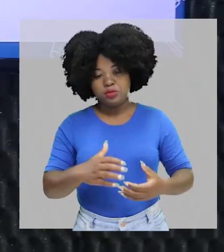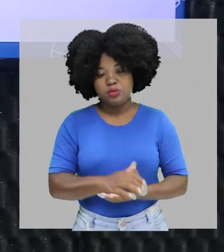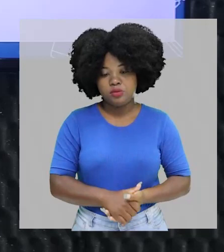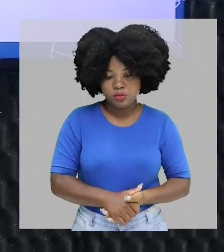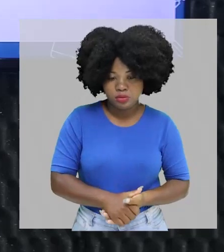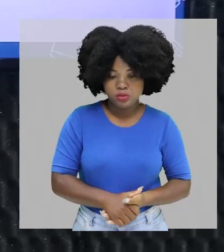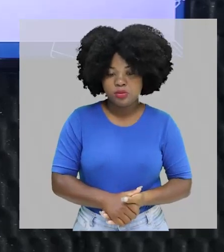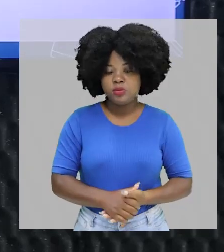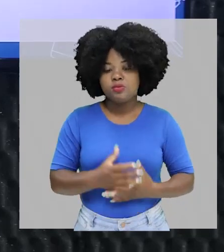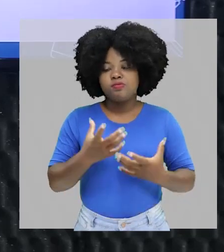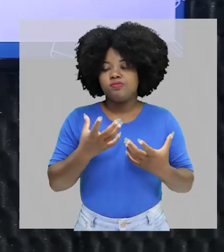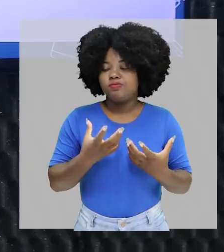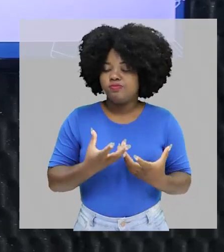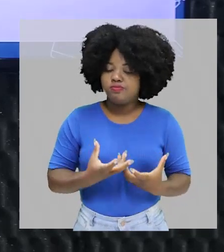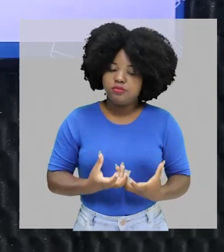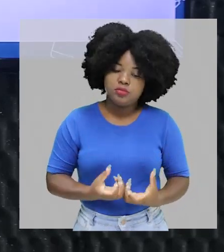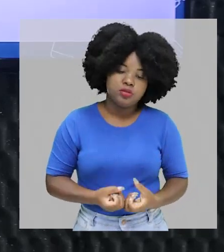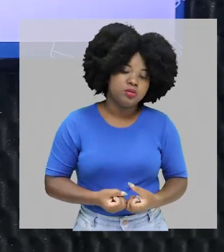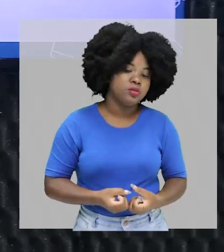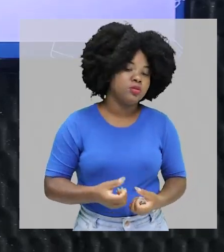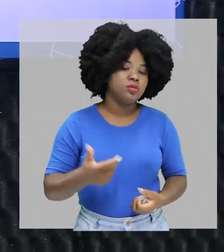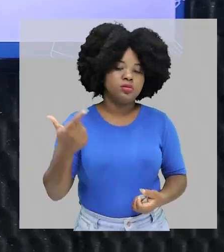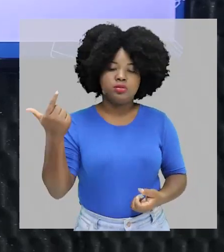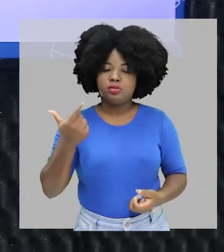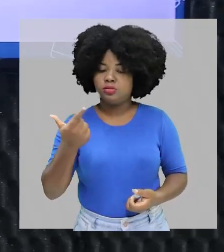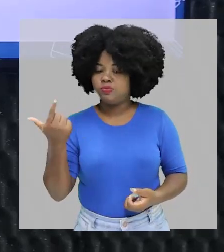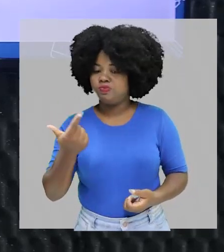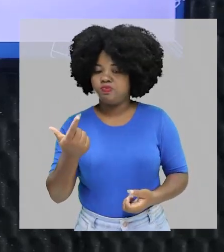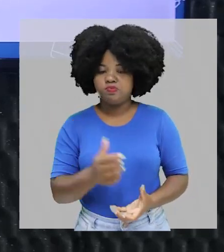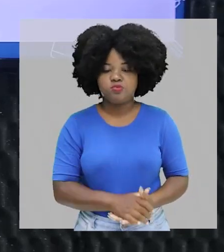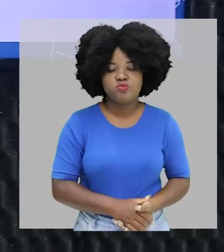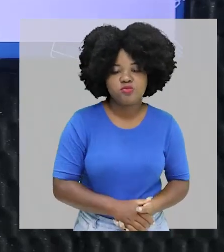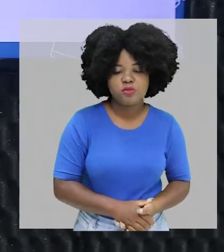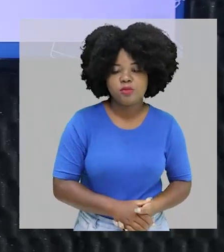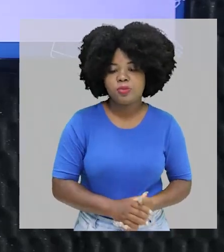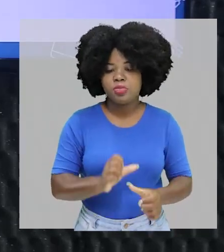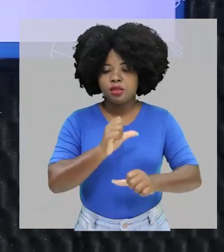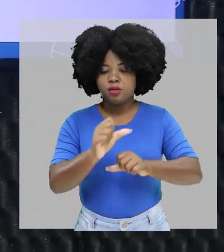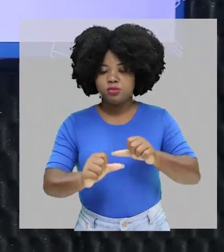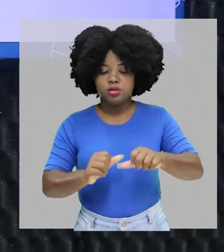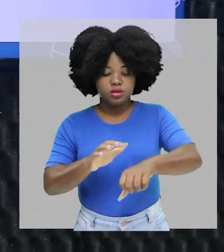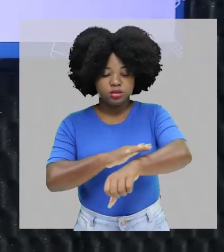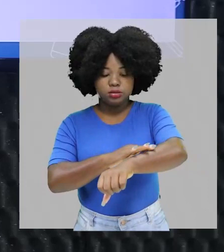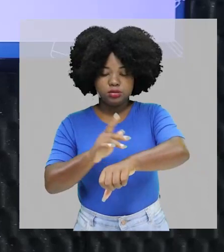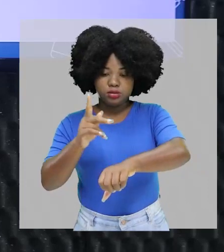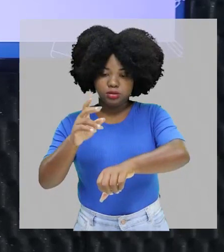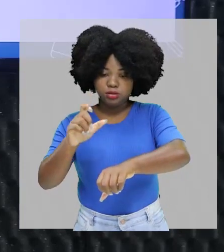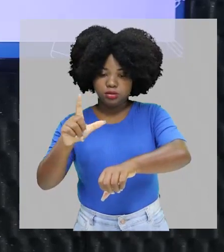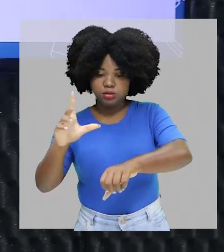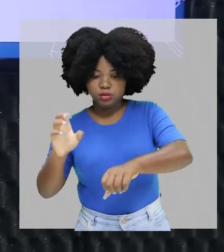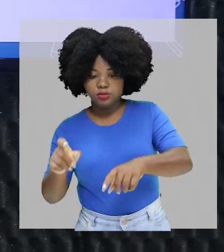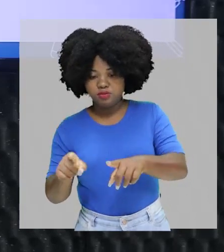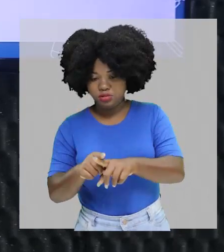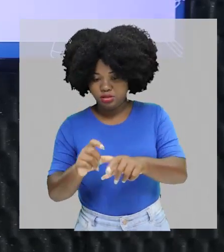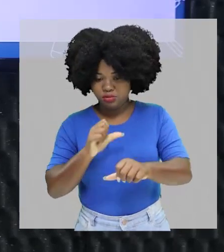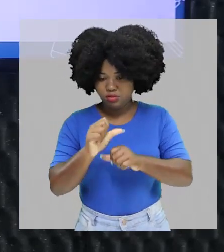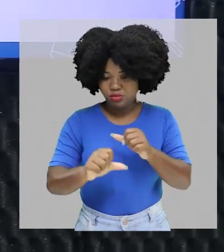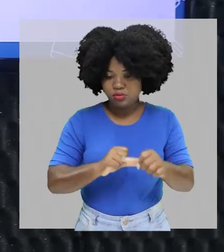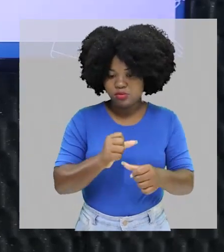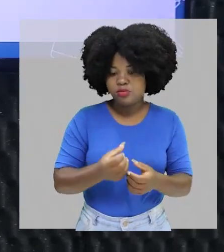Um cansaço extremo, alterações na pele, né? Alterações no